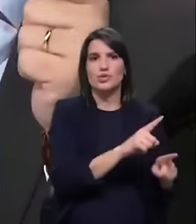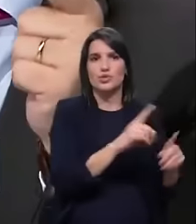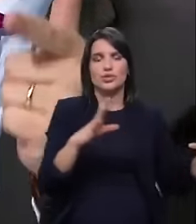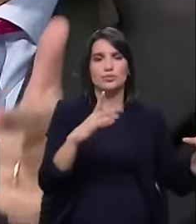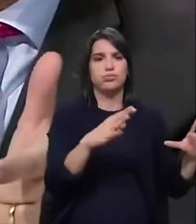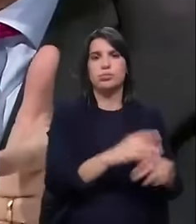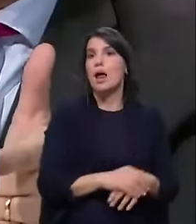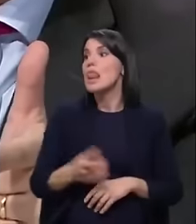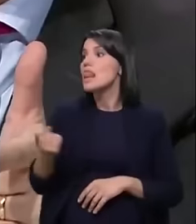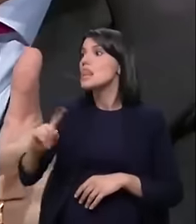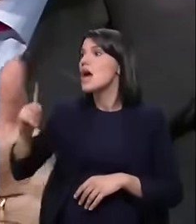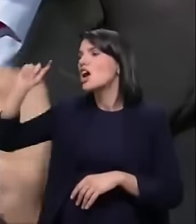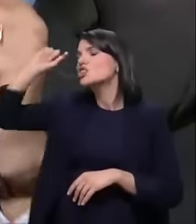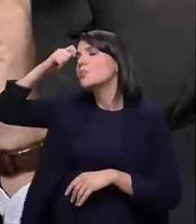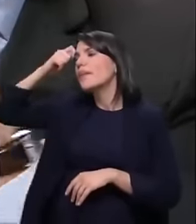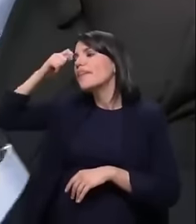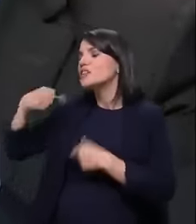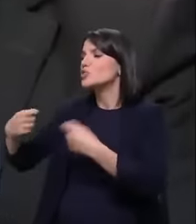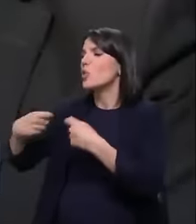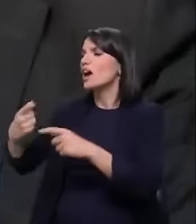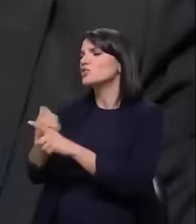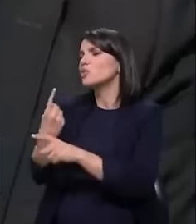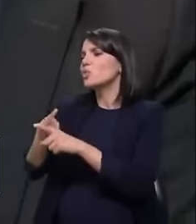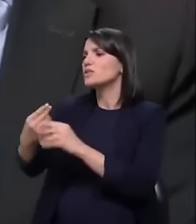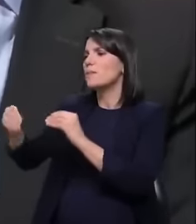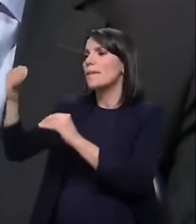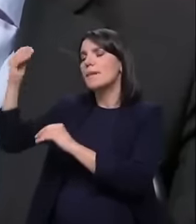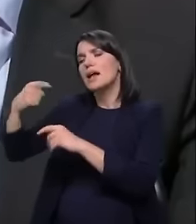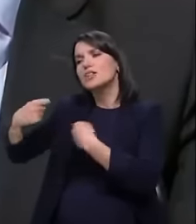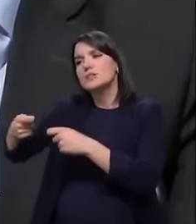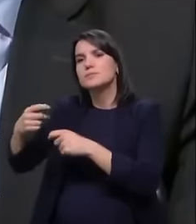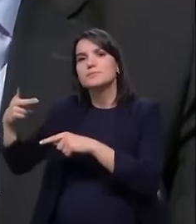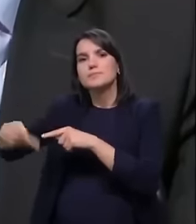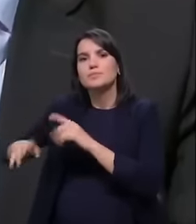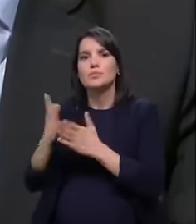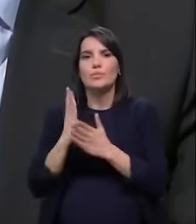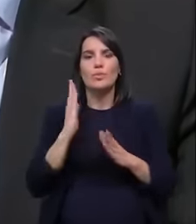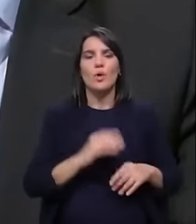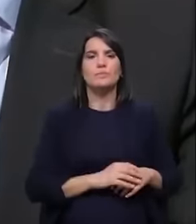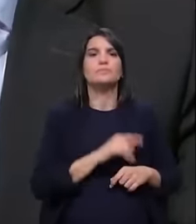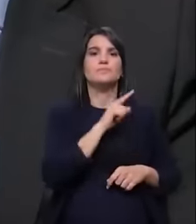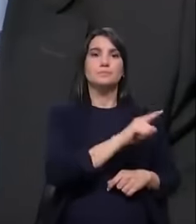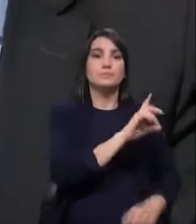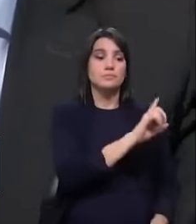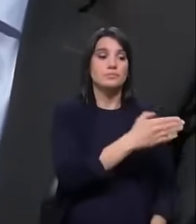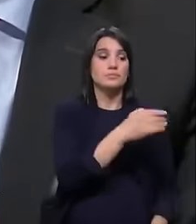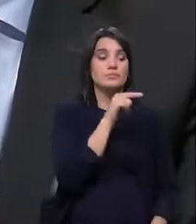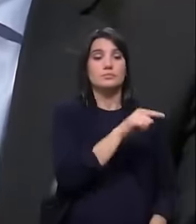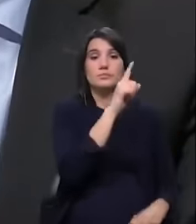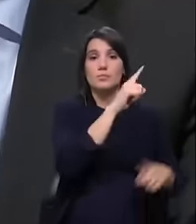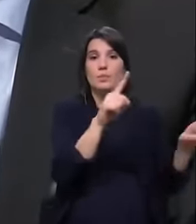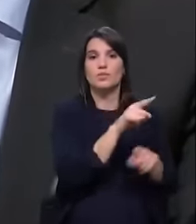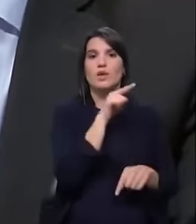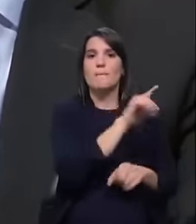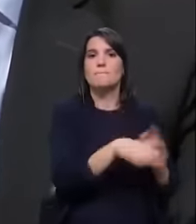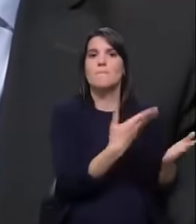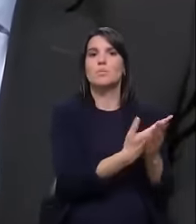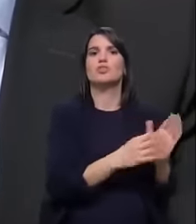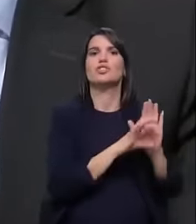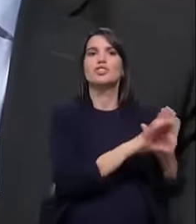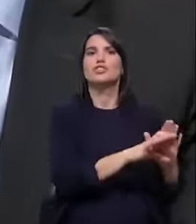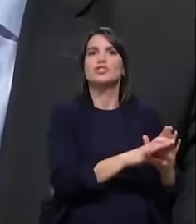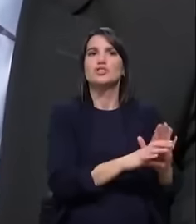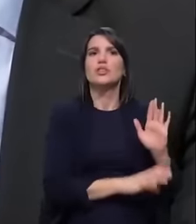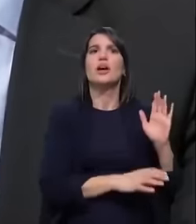não, é, mil milhões de euros custos operacionais... Mariana Mortágua, deixe ver. 1 milhão de euros significa 67 mil professores. É a proposta do Chega para